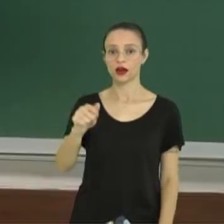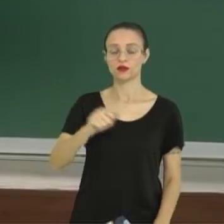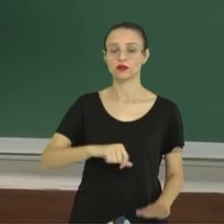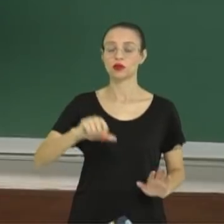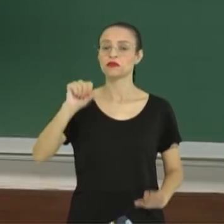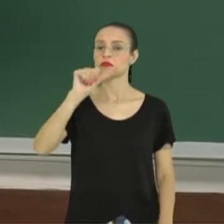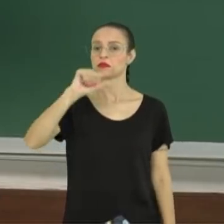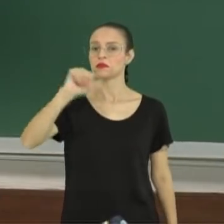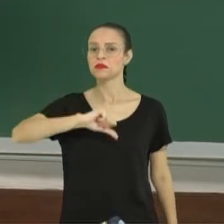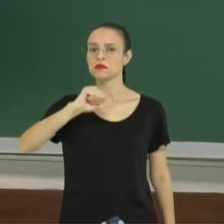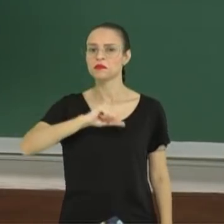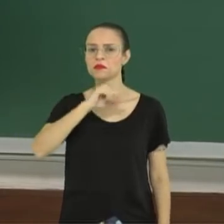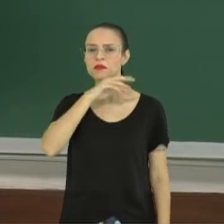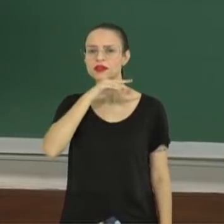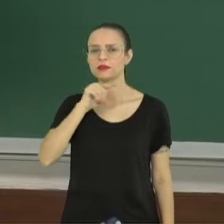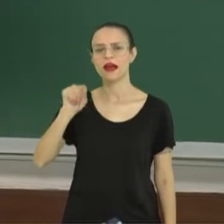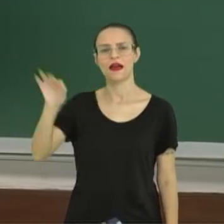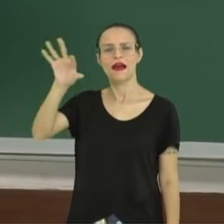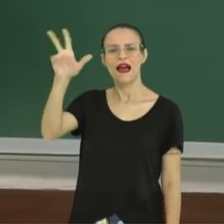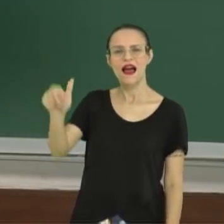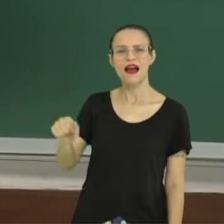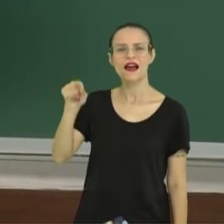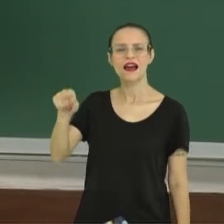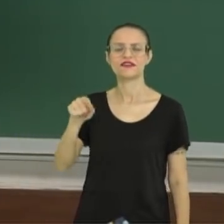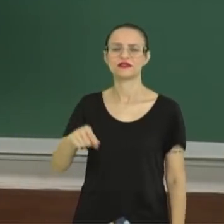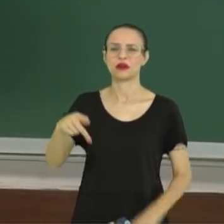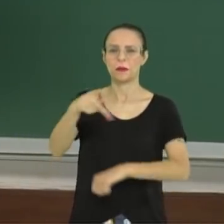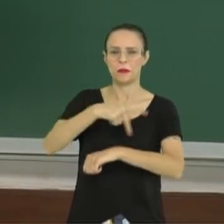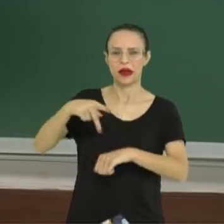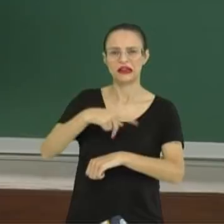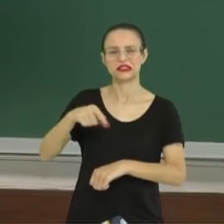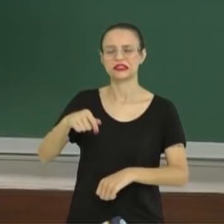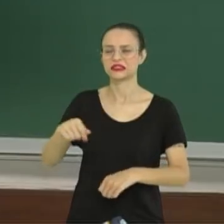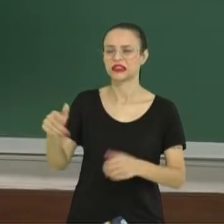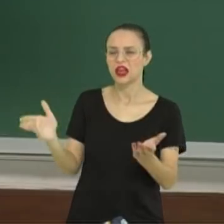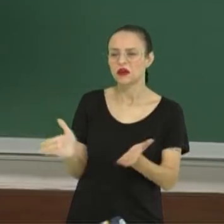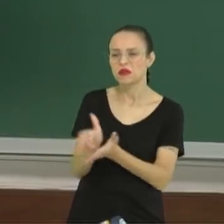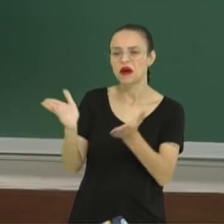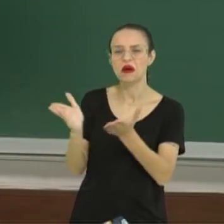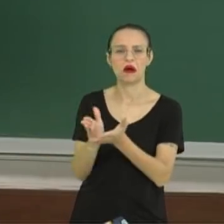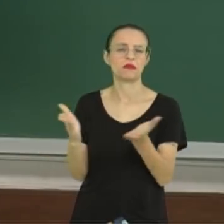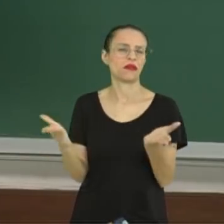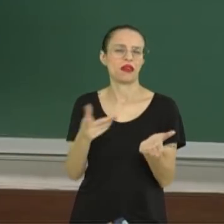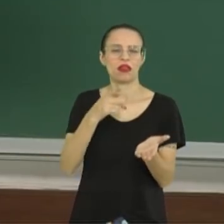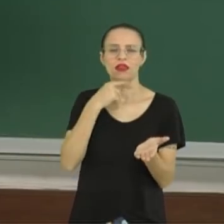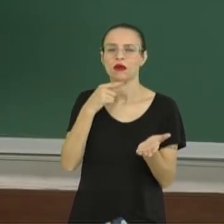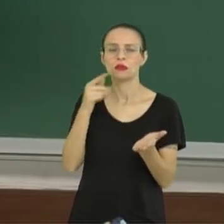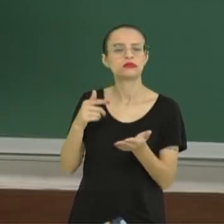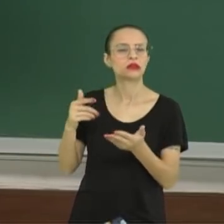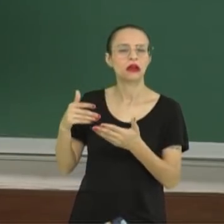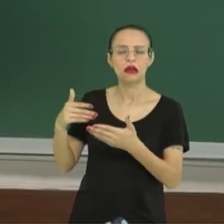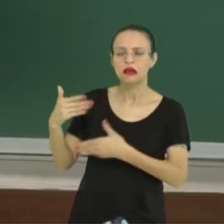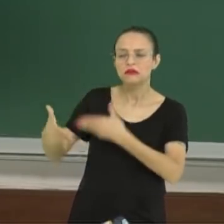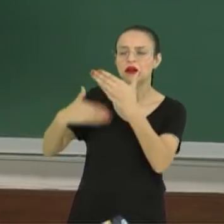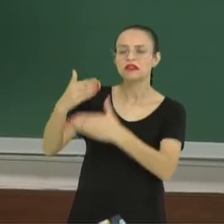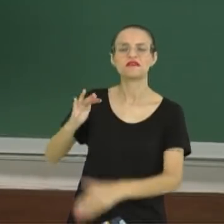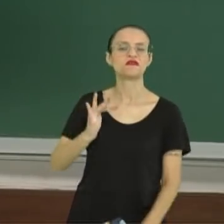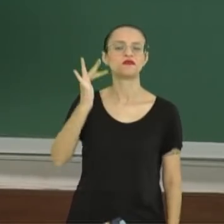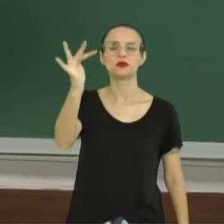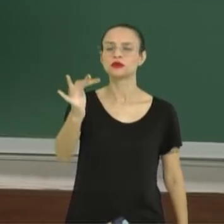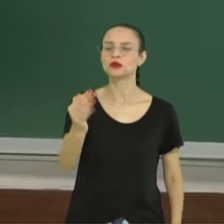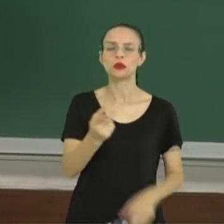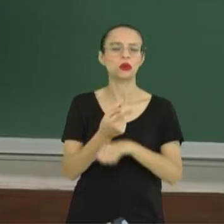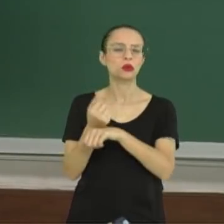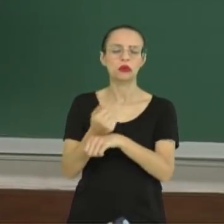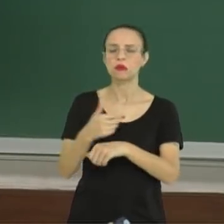afropessimismo. Considerar a África como um país miserável, sem chance de desenvolvimento, sem um futuro promissor,